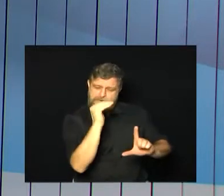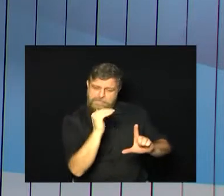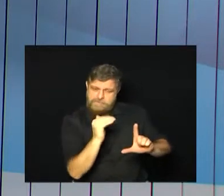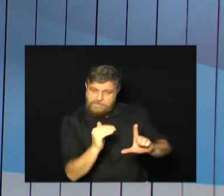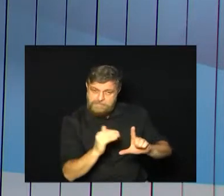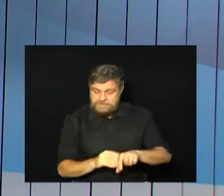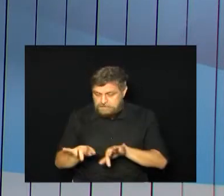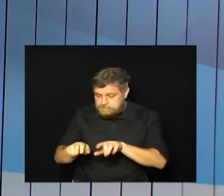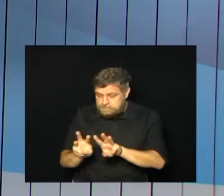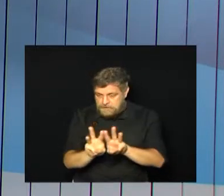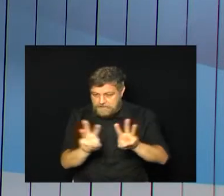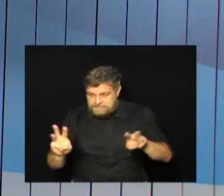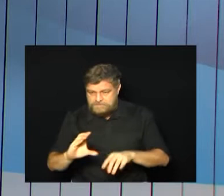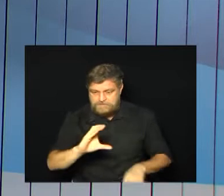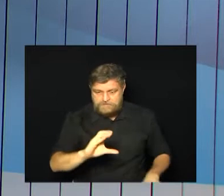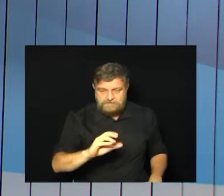entrar no site